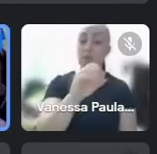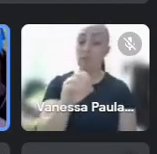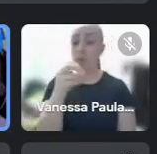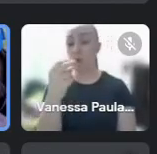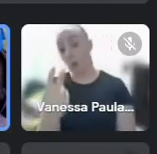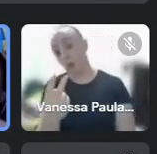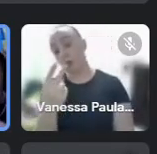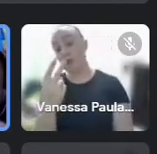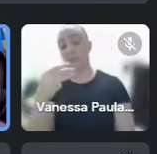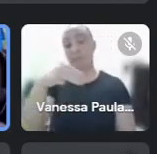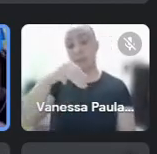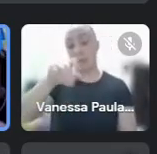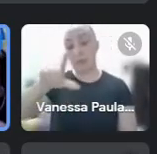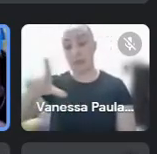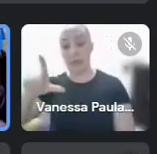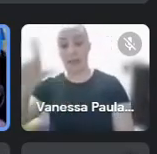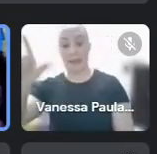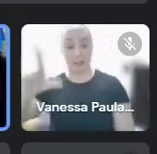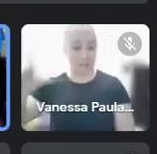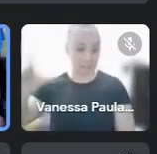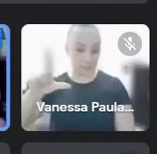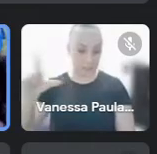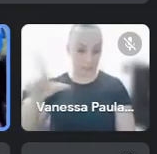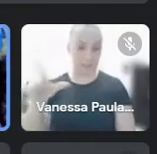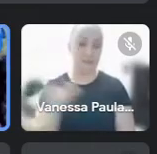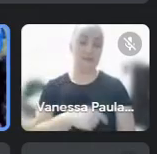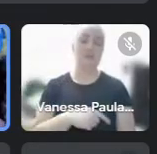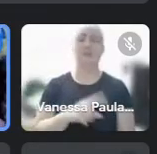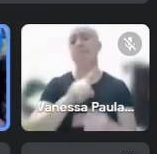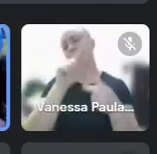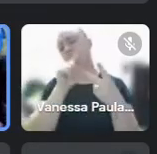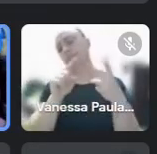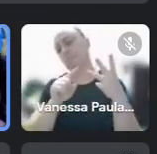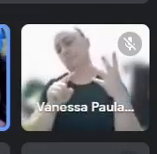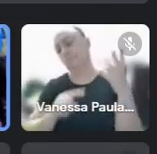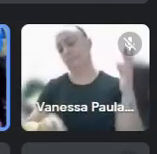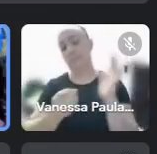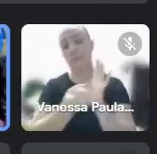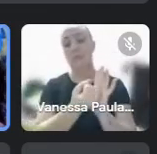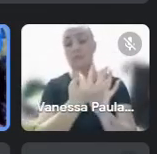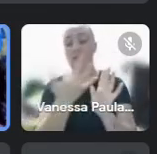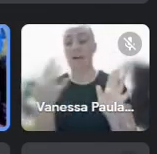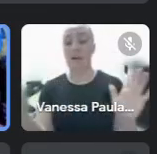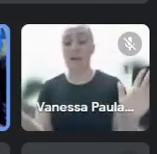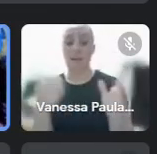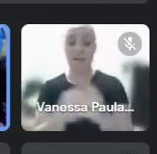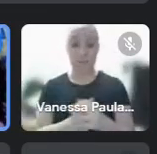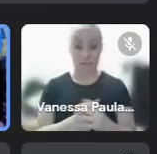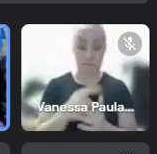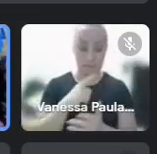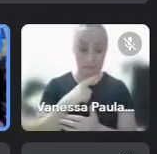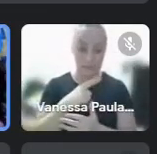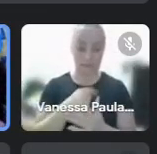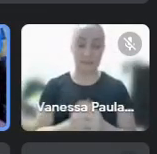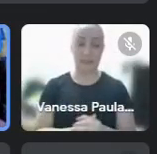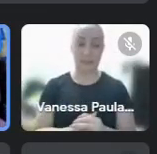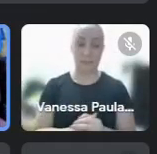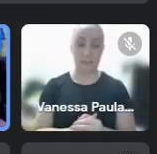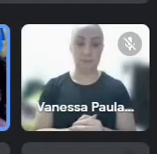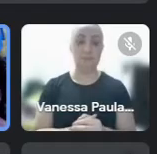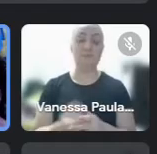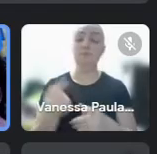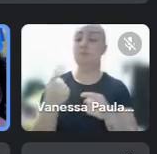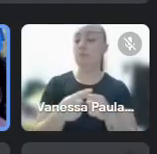litro, e assim por diante, os mais diversos elementos compostos orgânicos e inorgânicos. Por